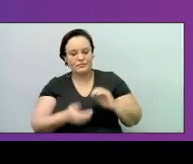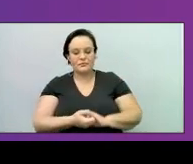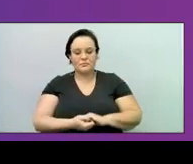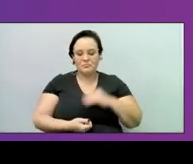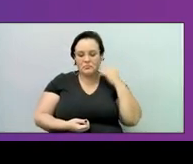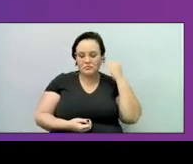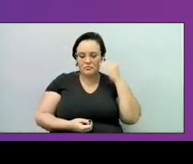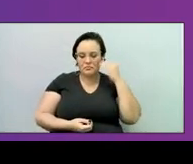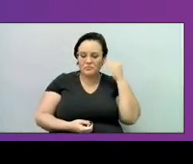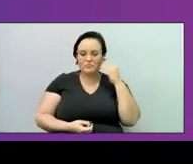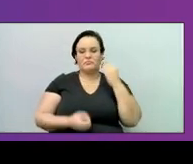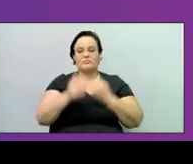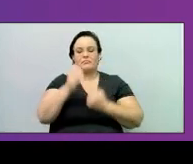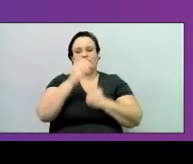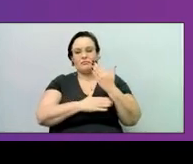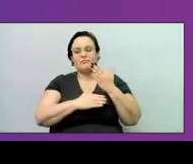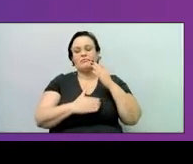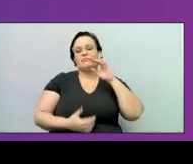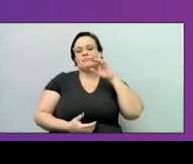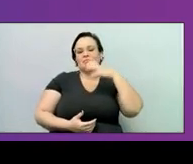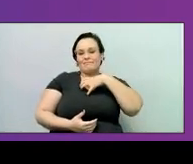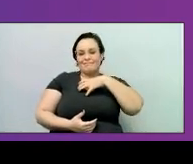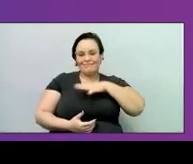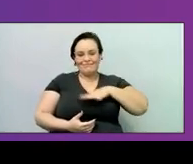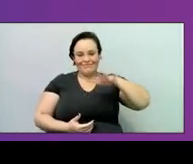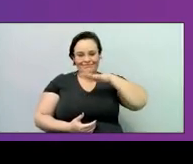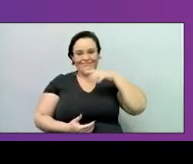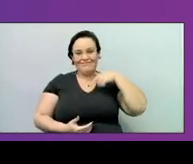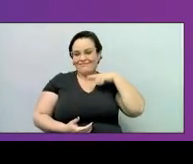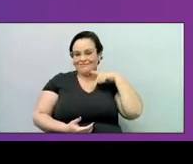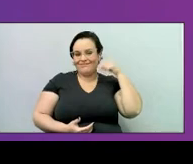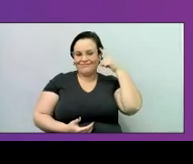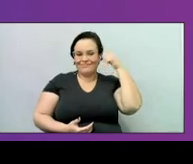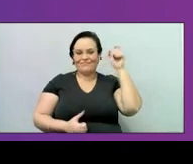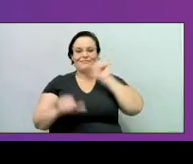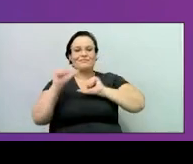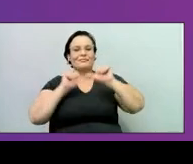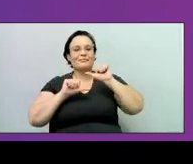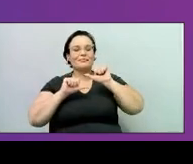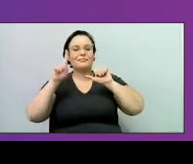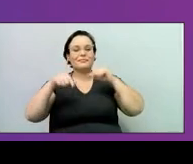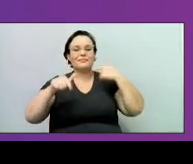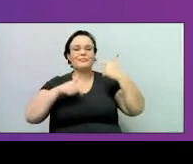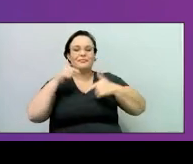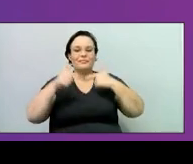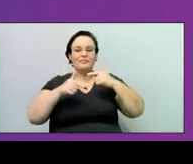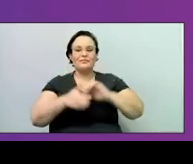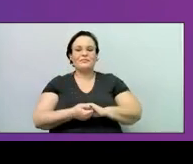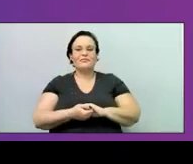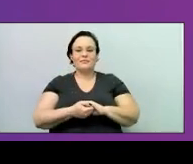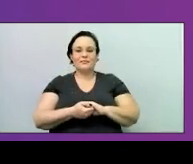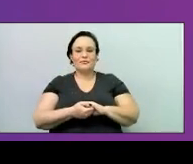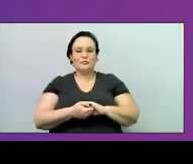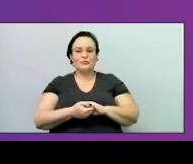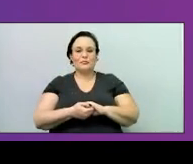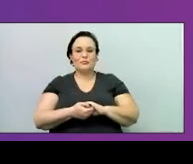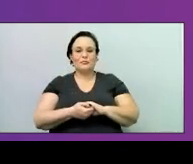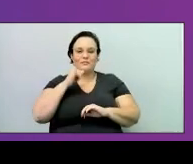construção dessas abordagens E aí saiu uma ideia de que transformar esse no trabalho né Eu até diria assim que essa questão